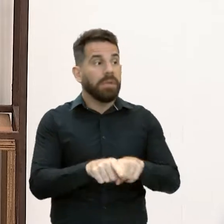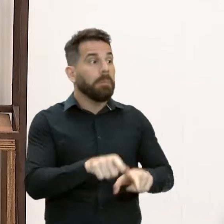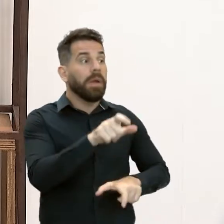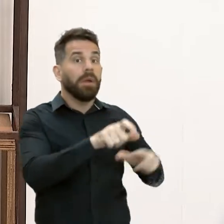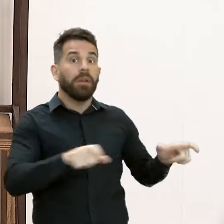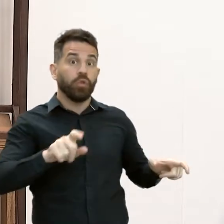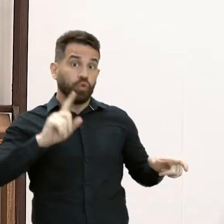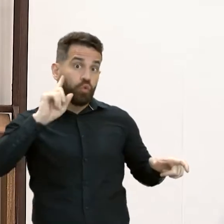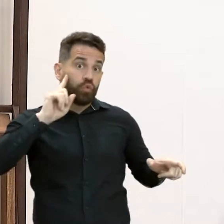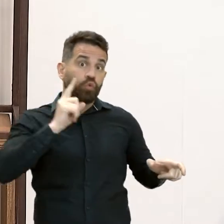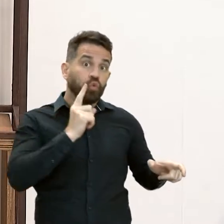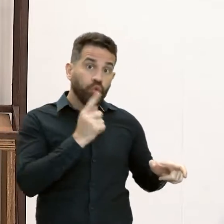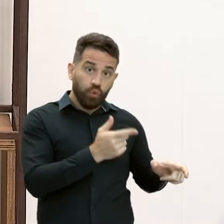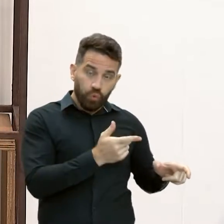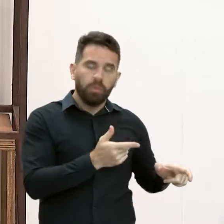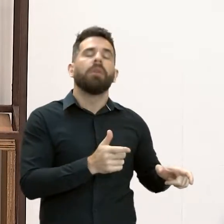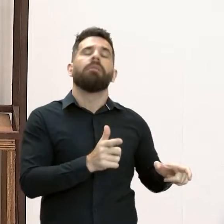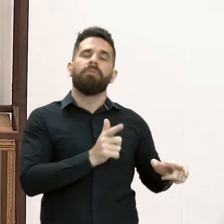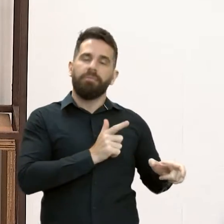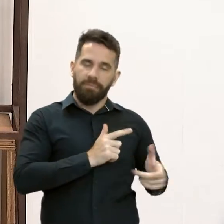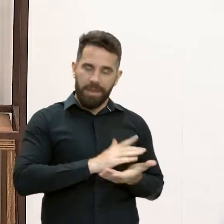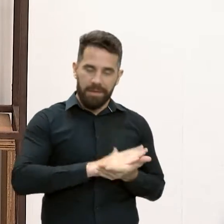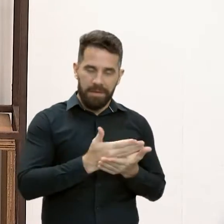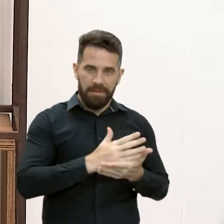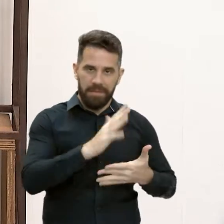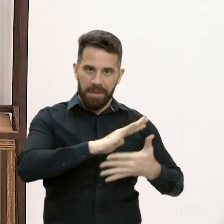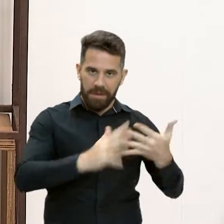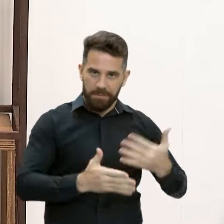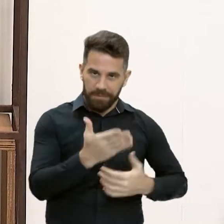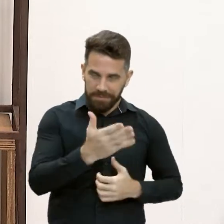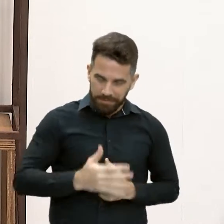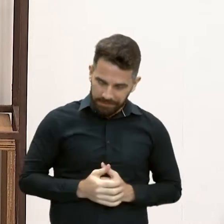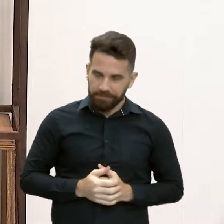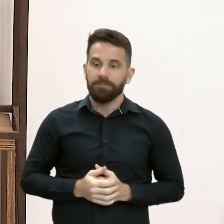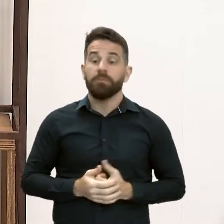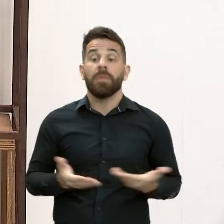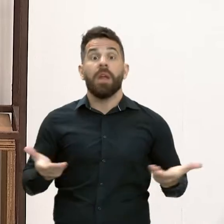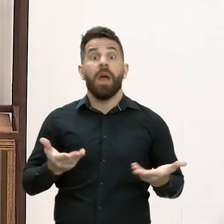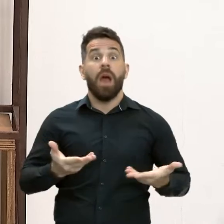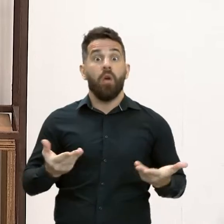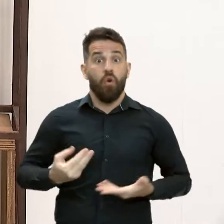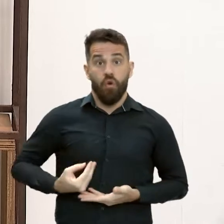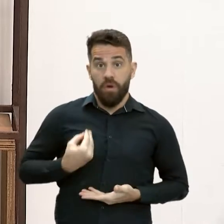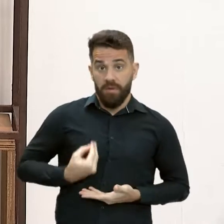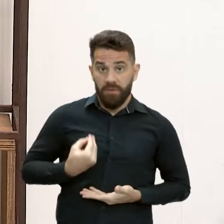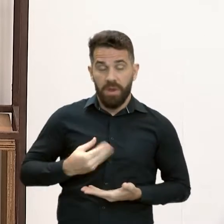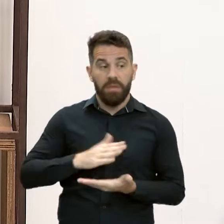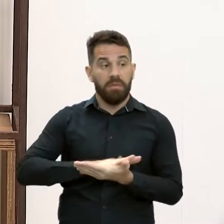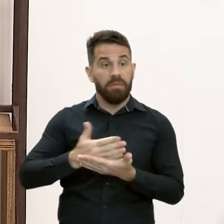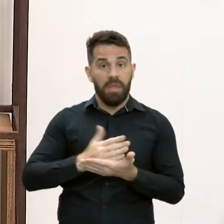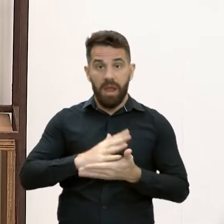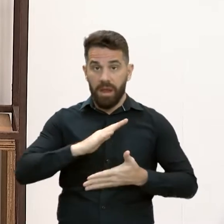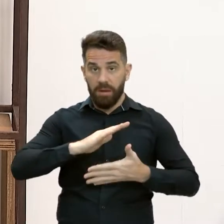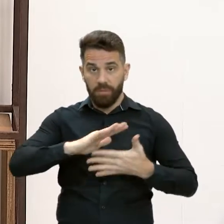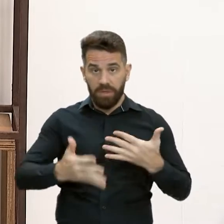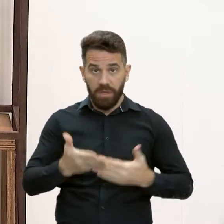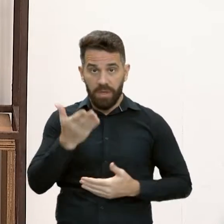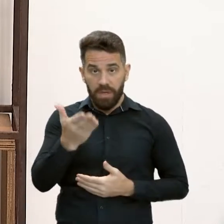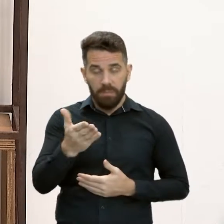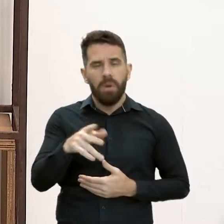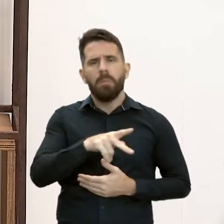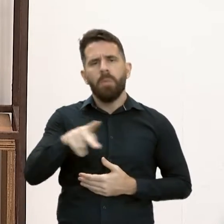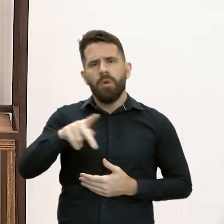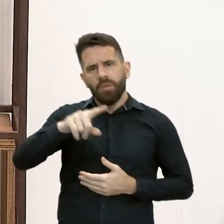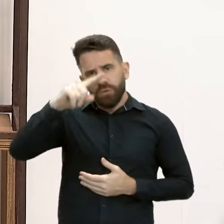surdo, também fornecemos acessibilidade em Libras. Neste bloco, o intérprete de Libras é o professor